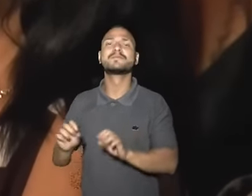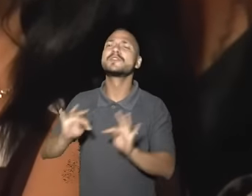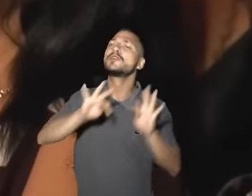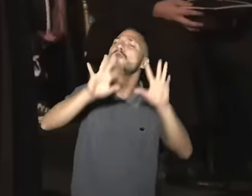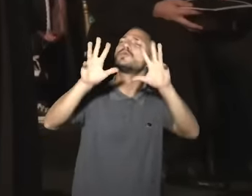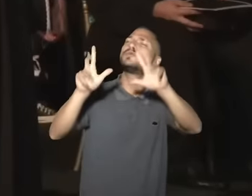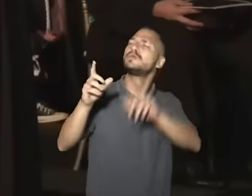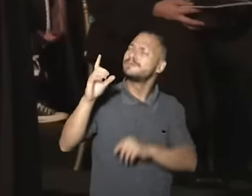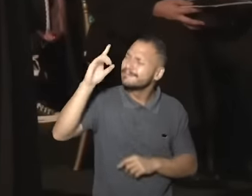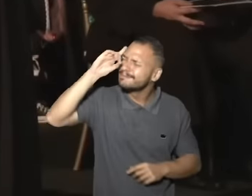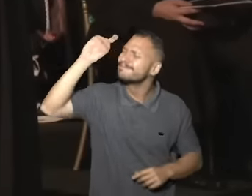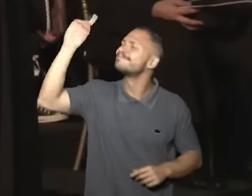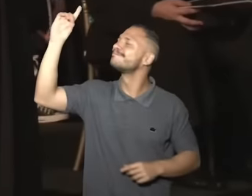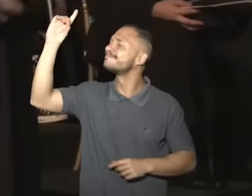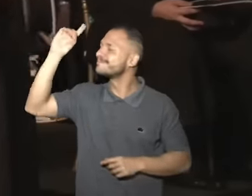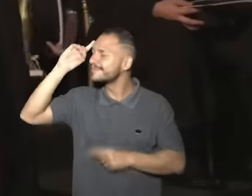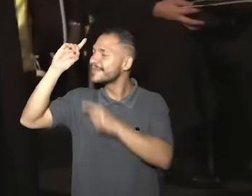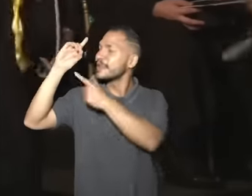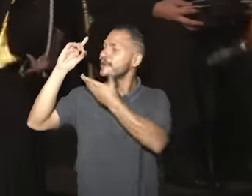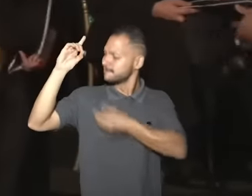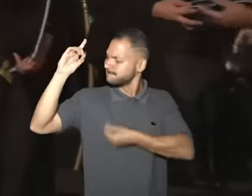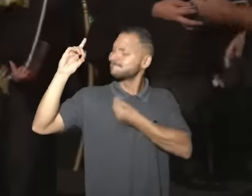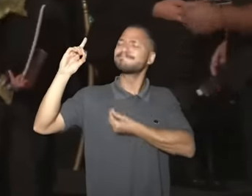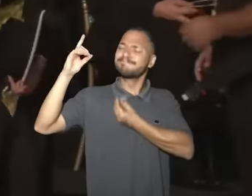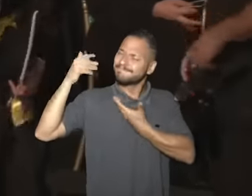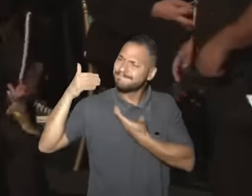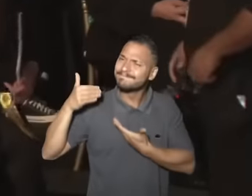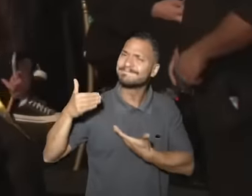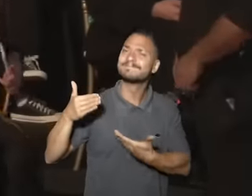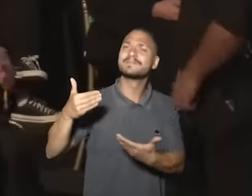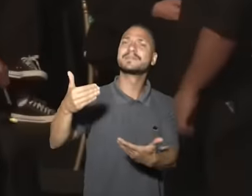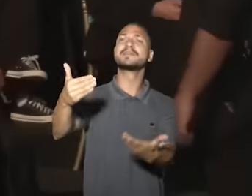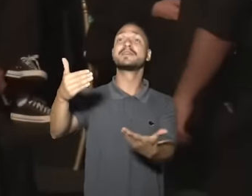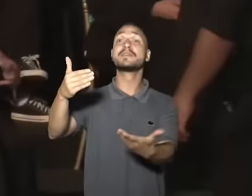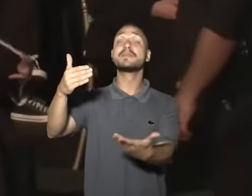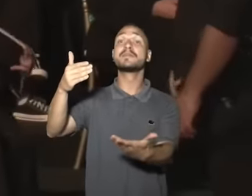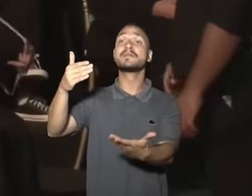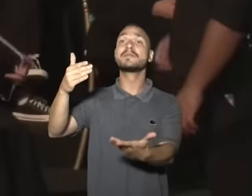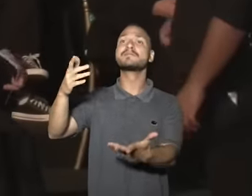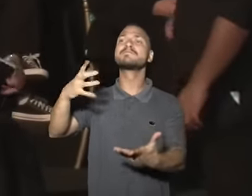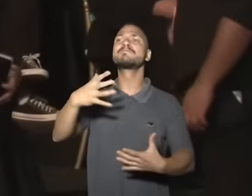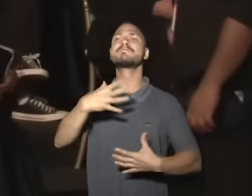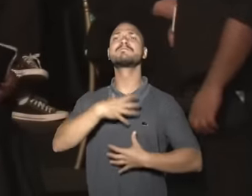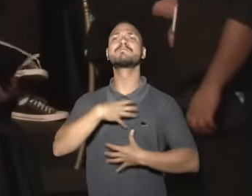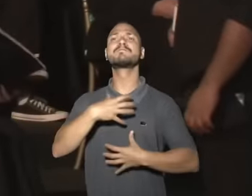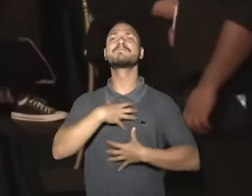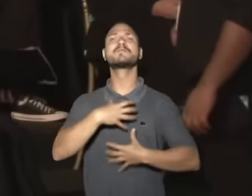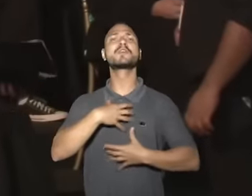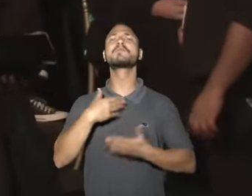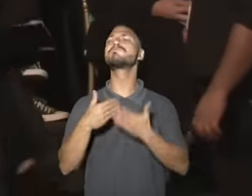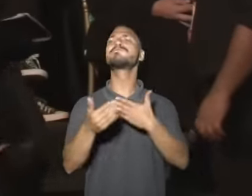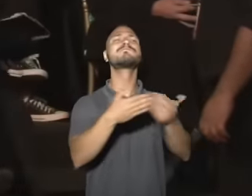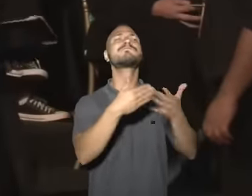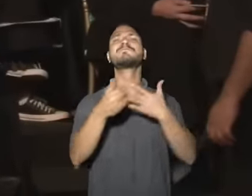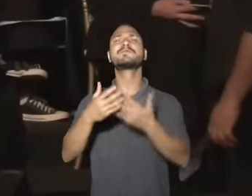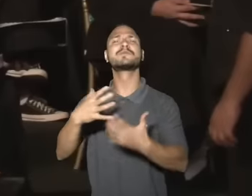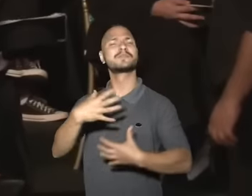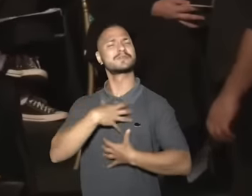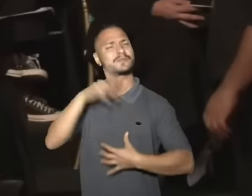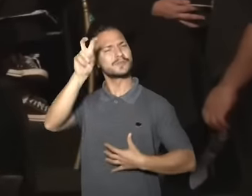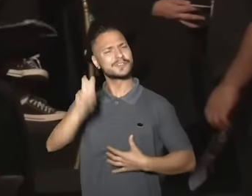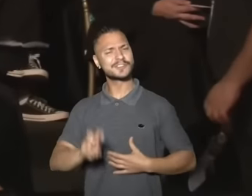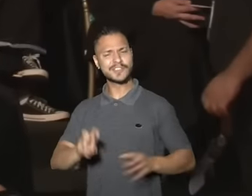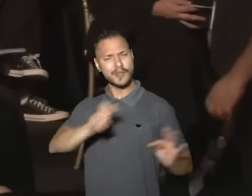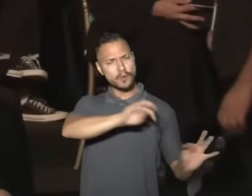Todo dia é de viver para ser o que for e ser